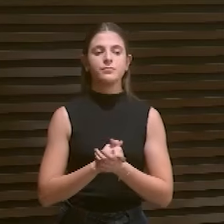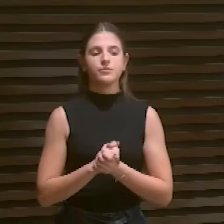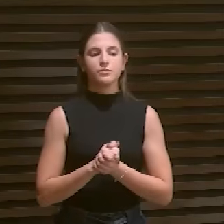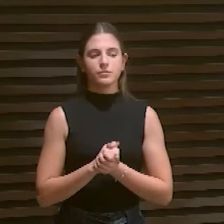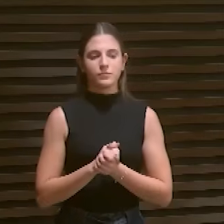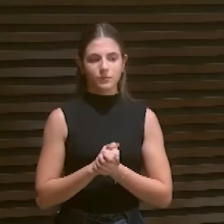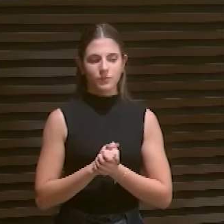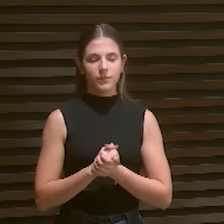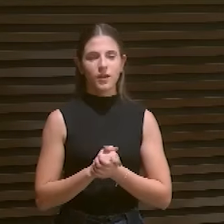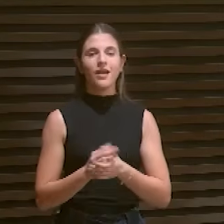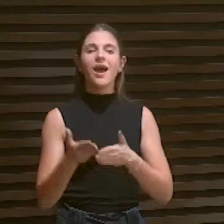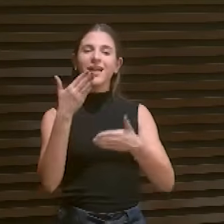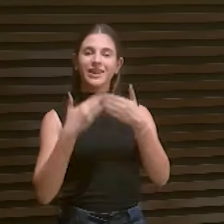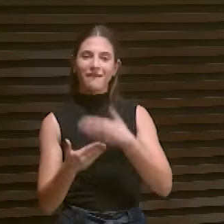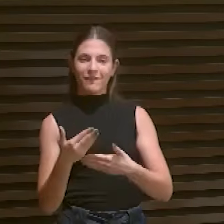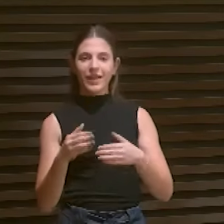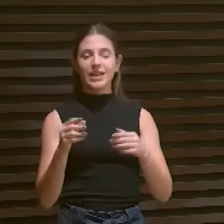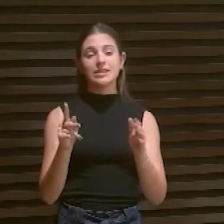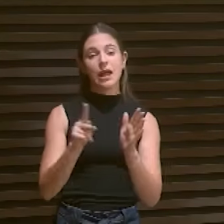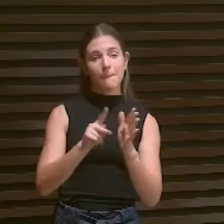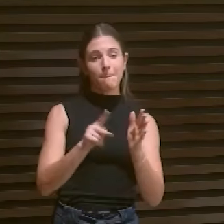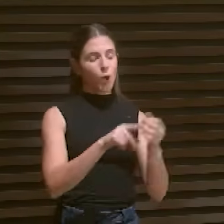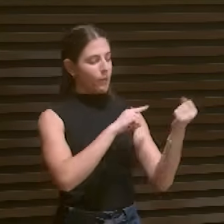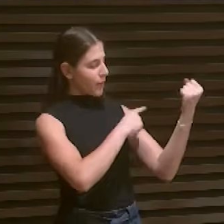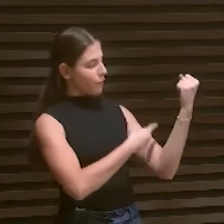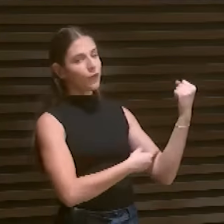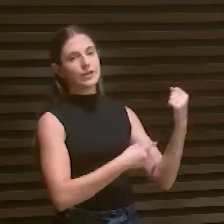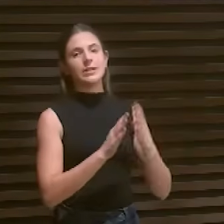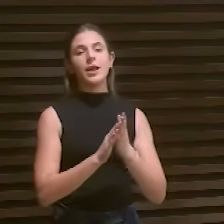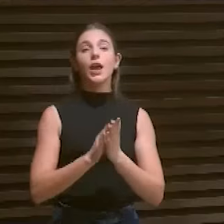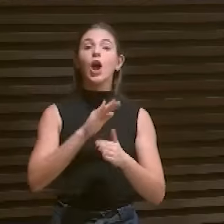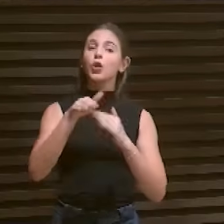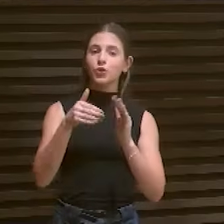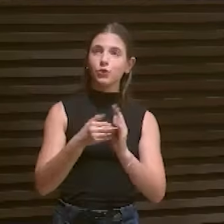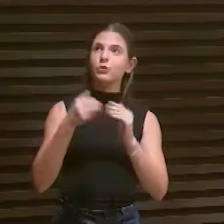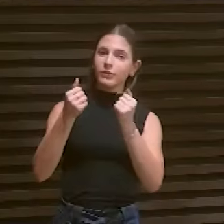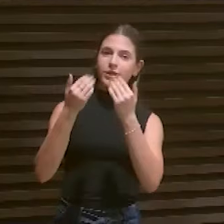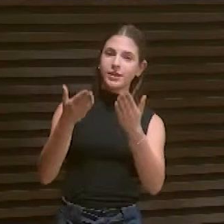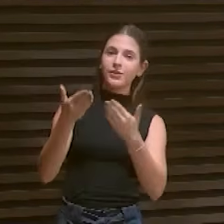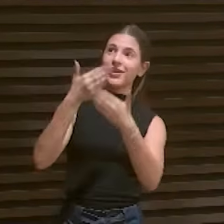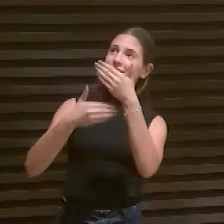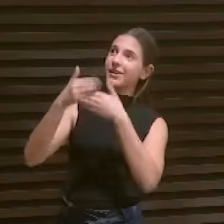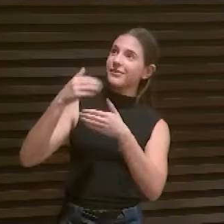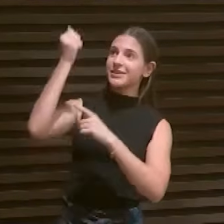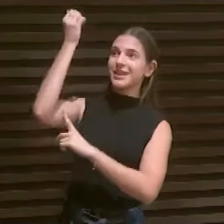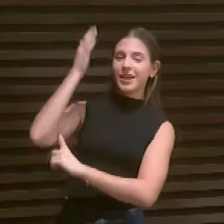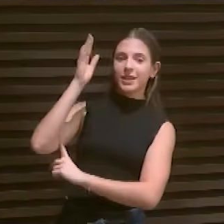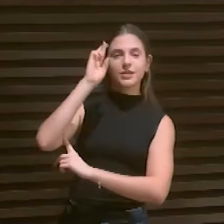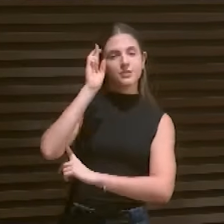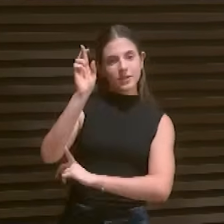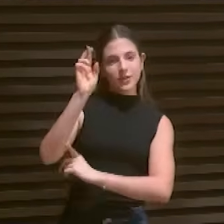Tudo que você tem, meu irmão, foi dado pela graça do Senhor. Tudo que você